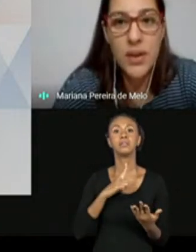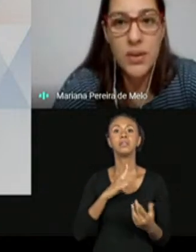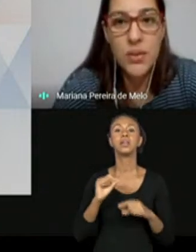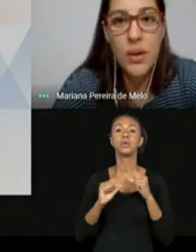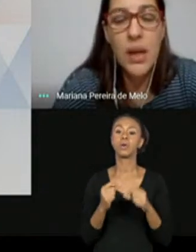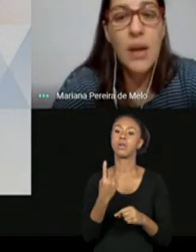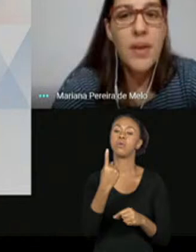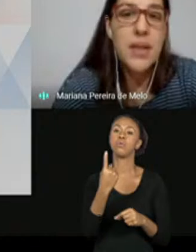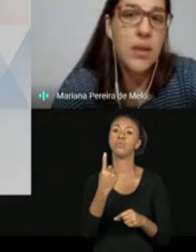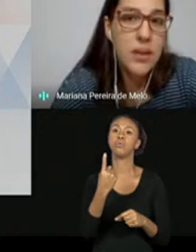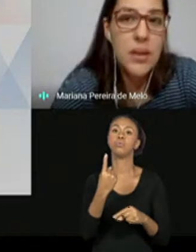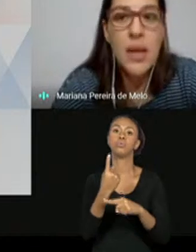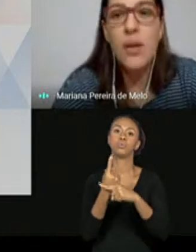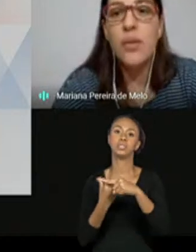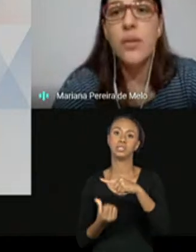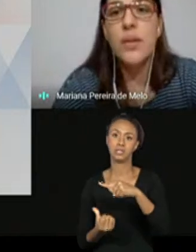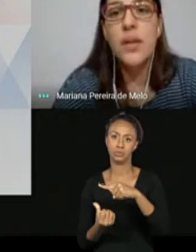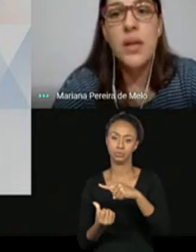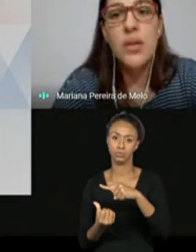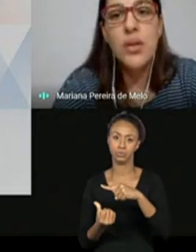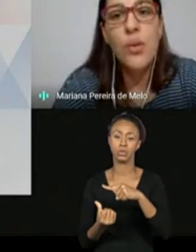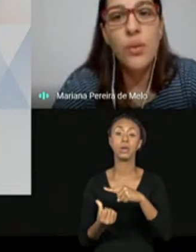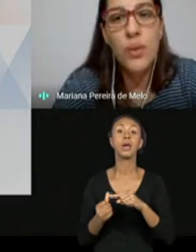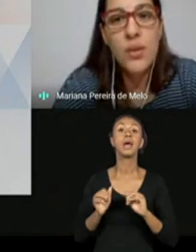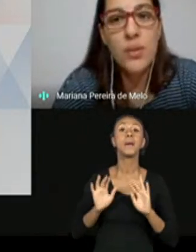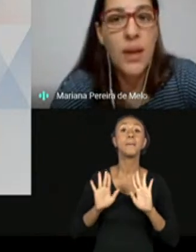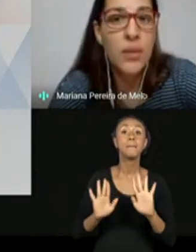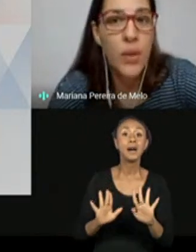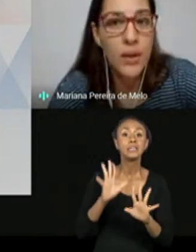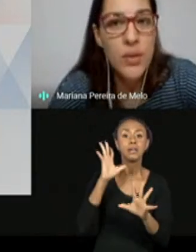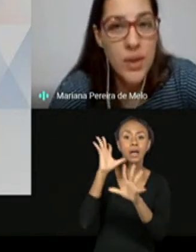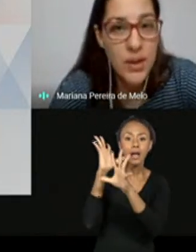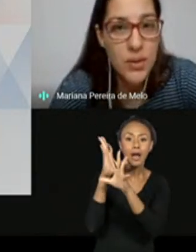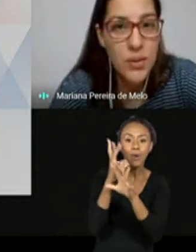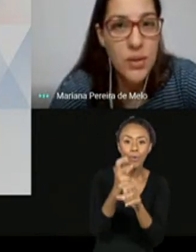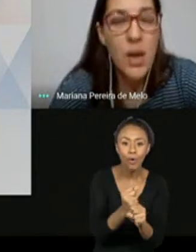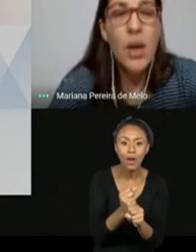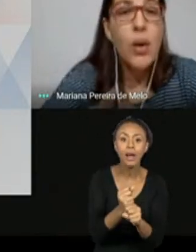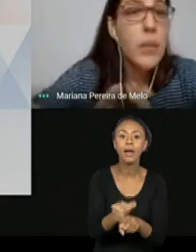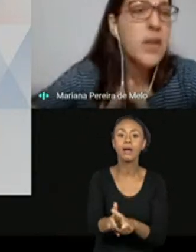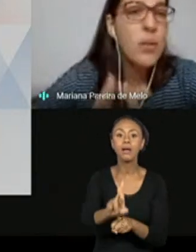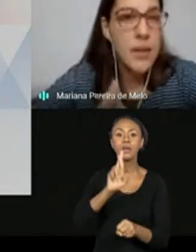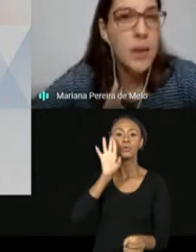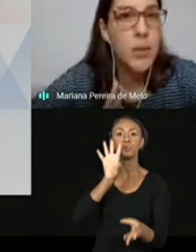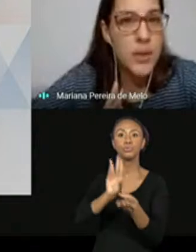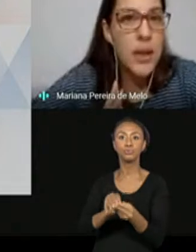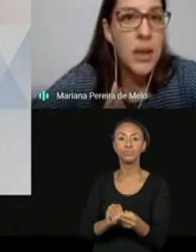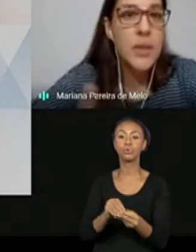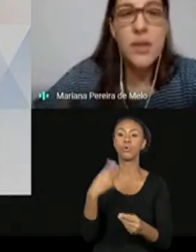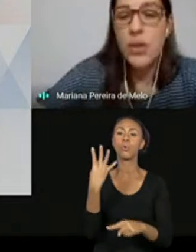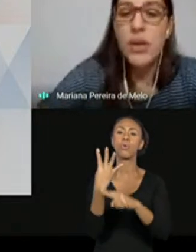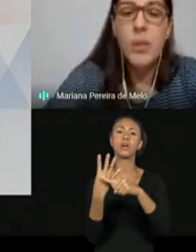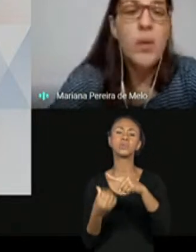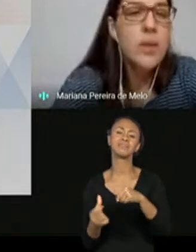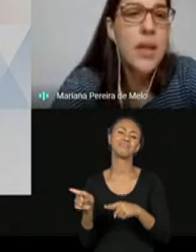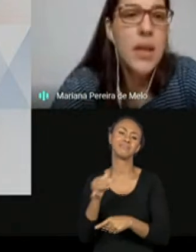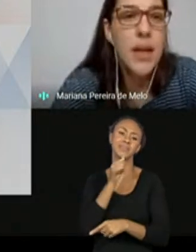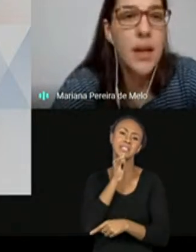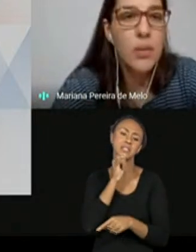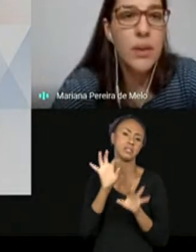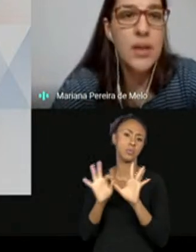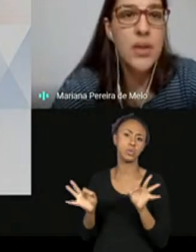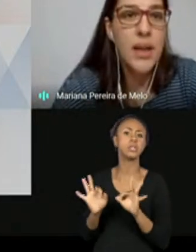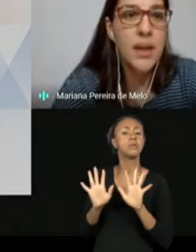1 sexto. Fazendo esses cálculos, a gente encontra o resultado 4 sextos. Como esse é um exemplo simples, a gente também